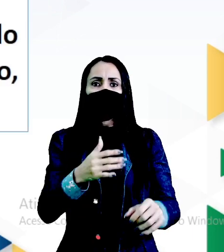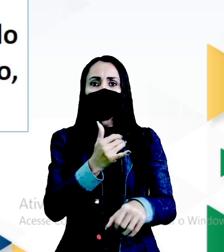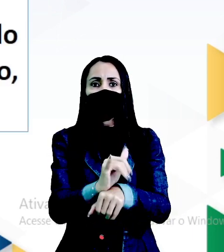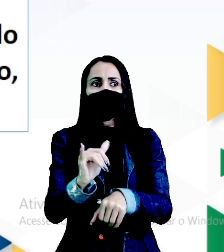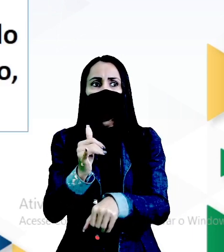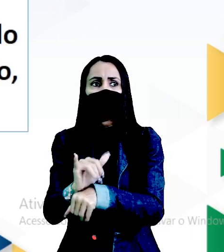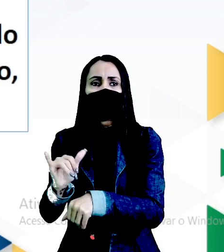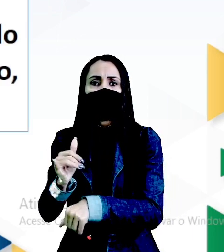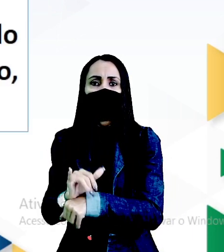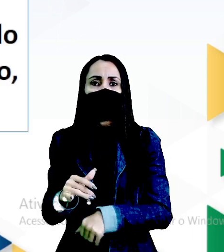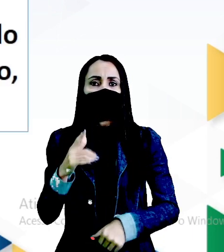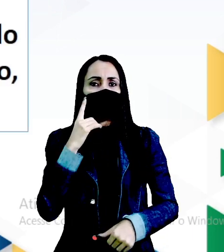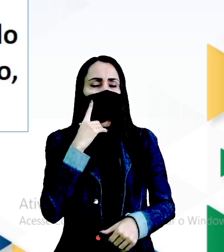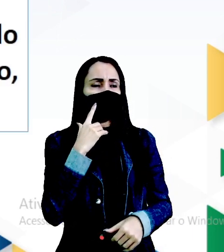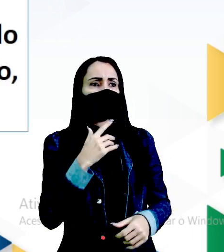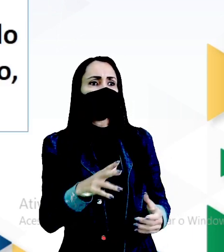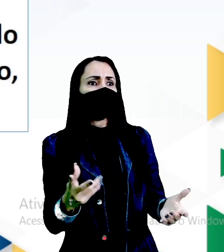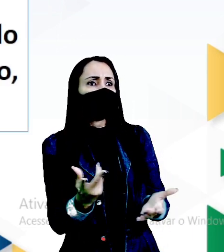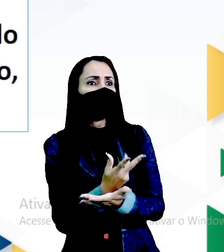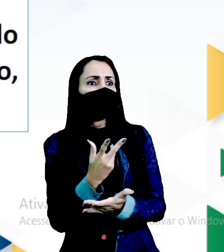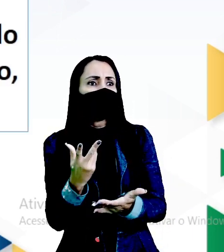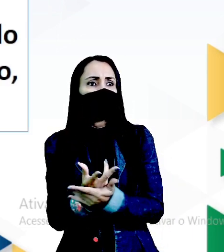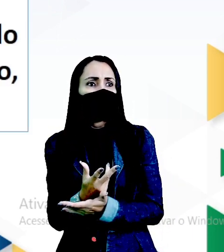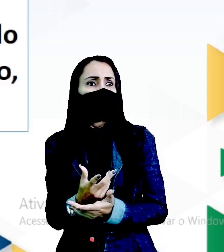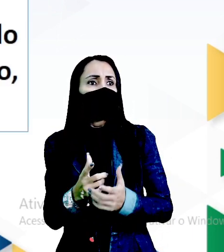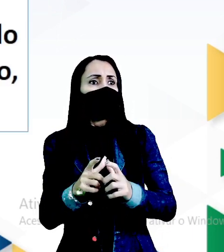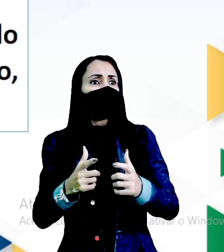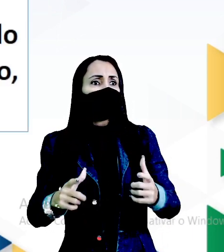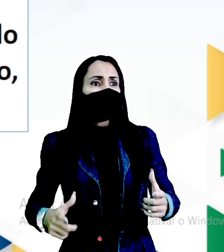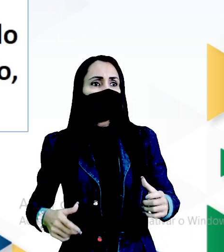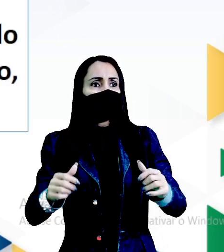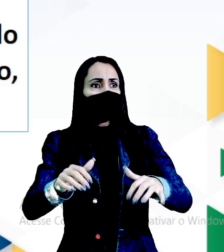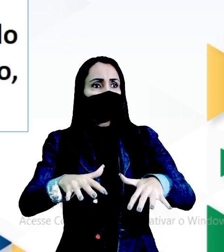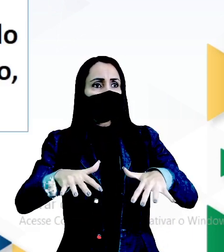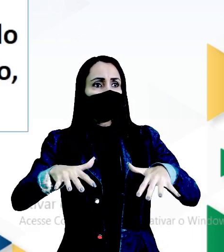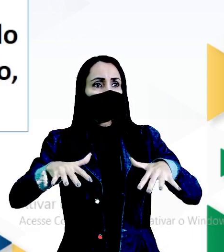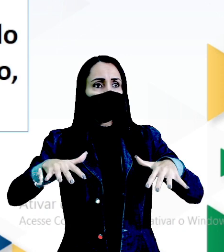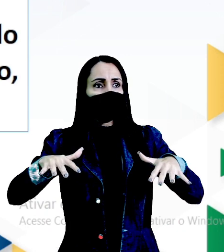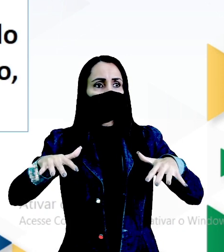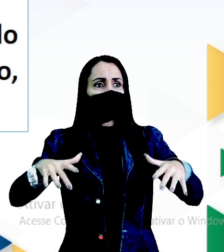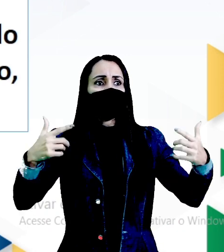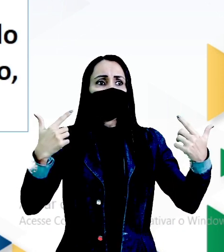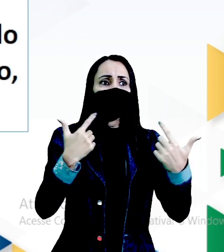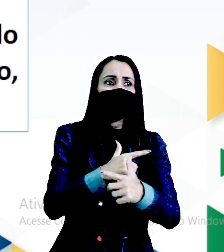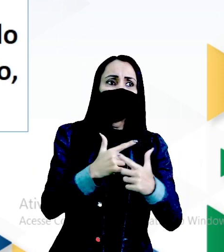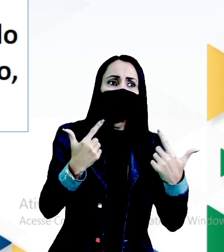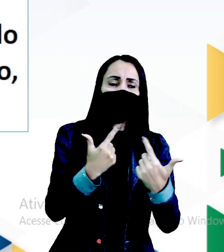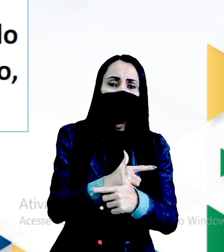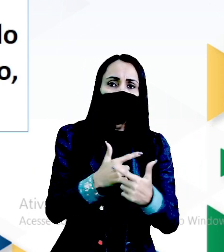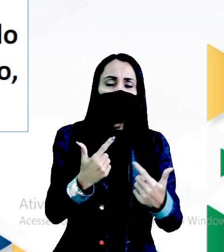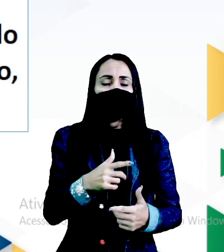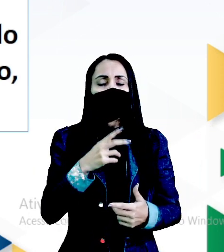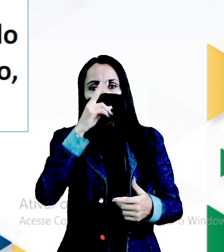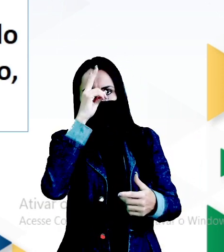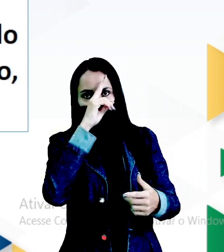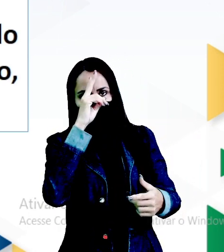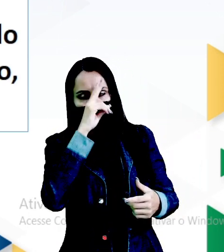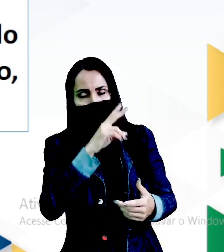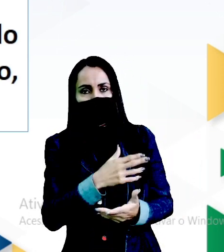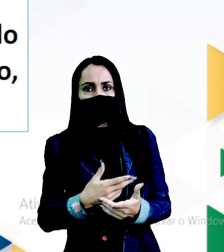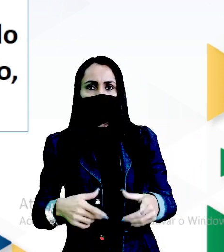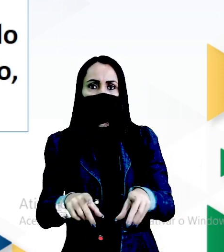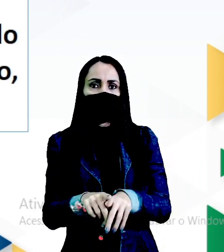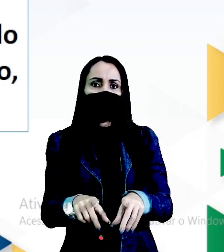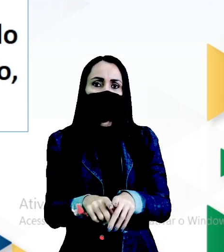o equívoco vai aumentando, o público vai rindo cada vez mais. E lembrar, como eu falei, que o